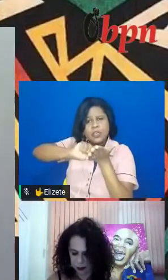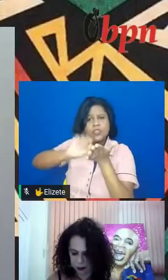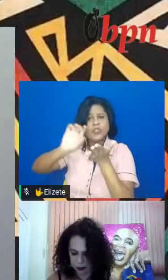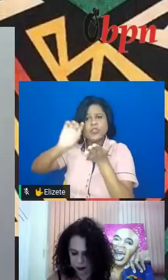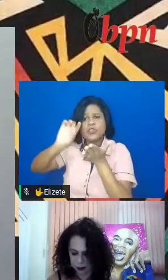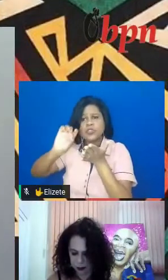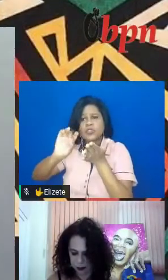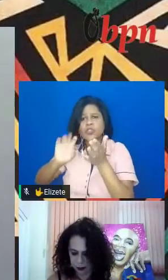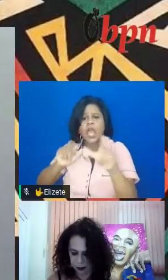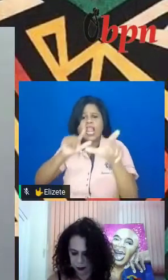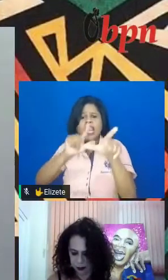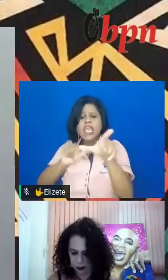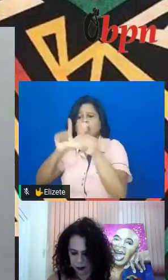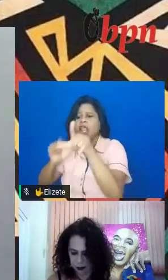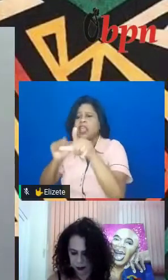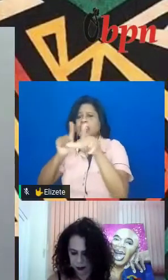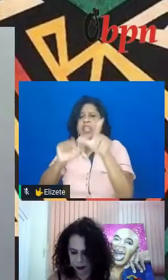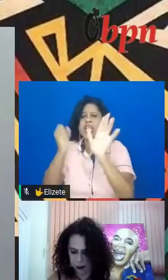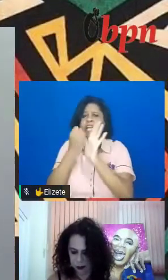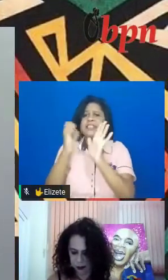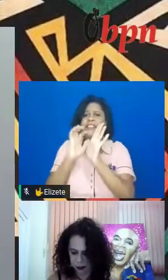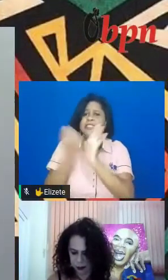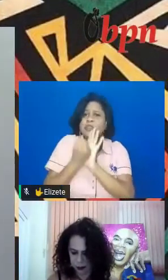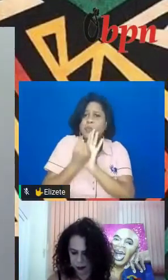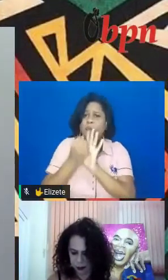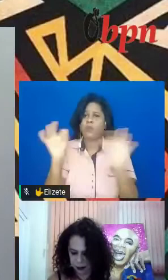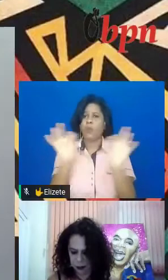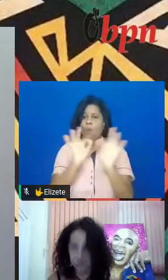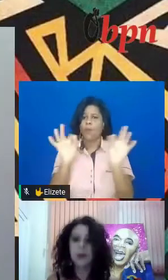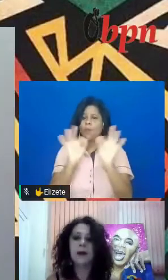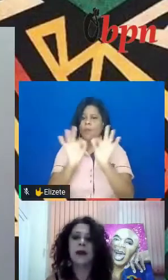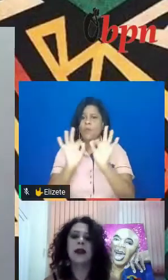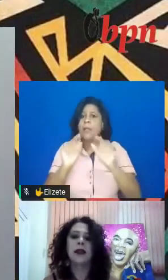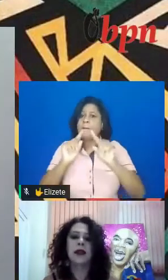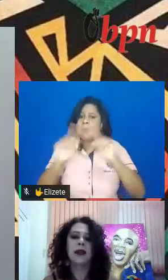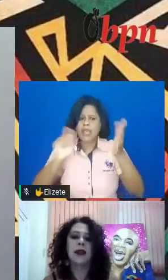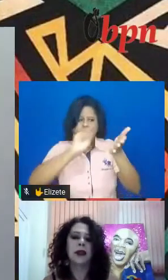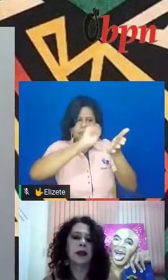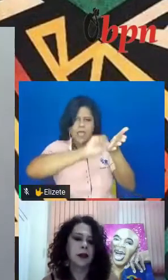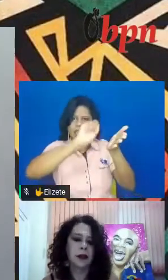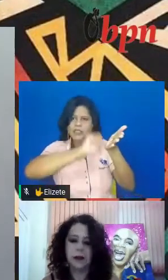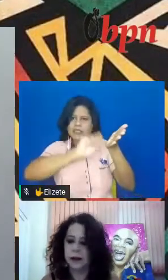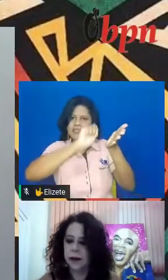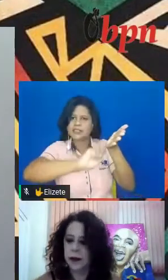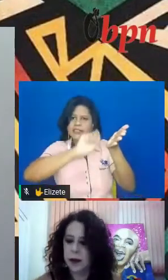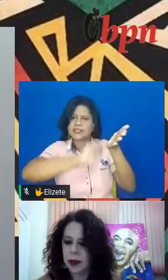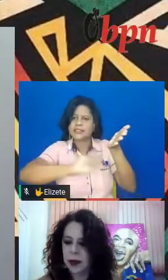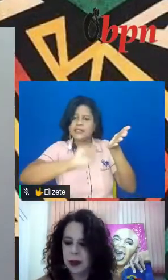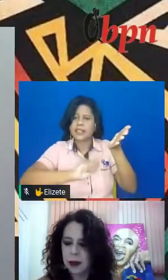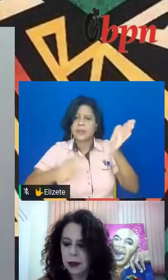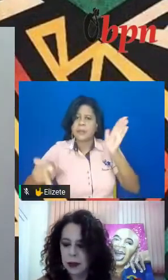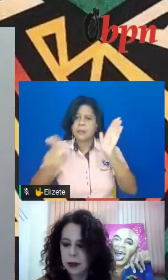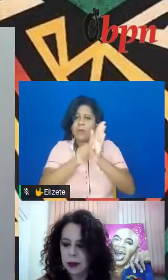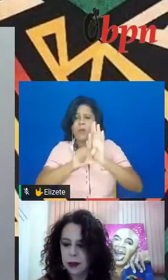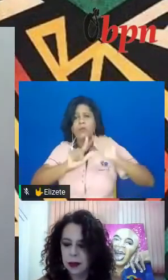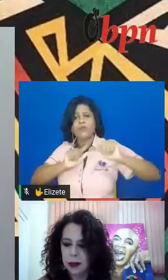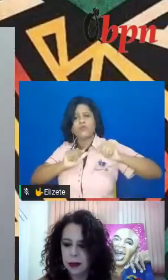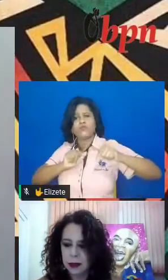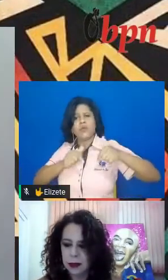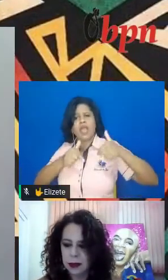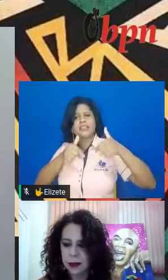né? Mas considerar a escrita como um ato, né? como